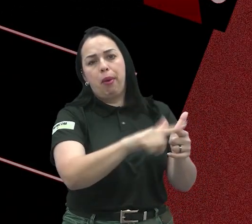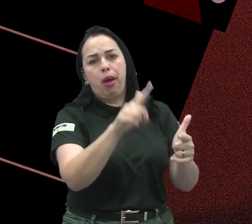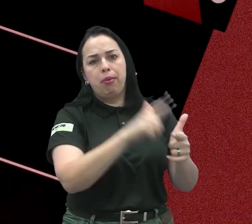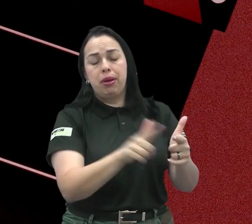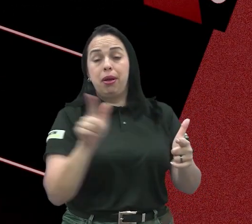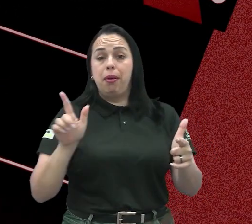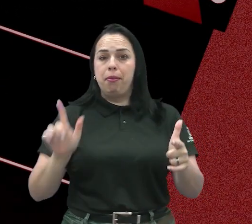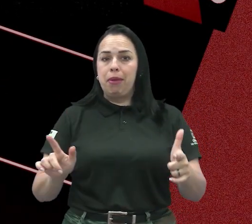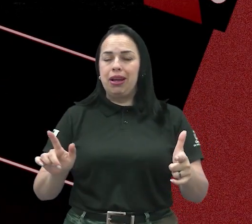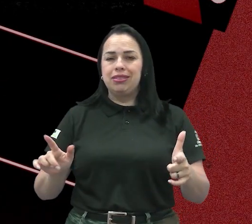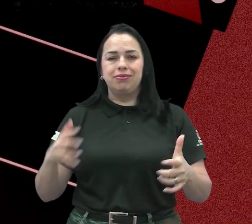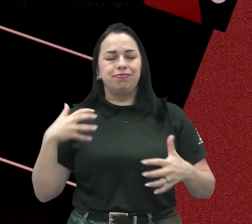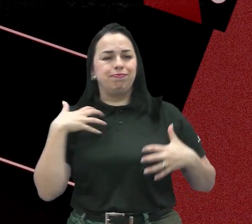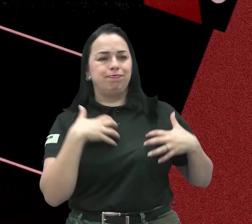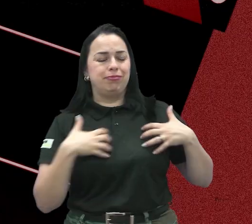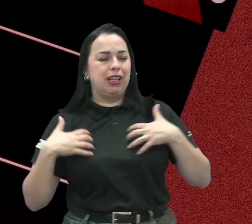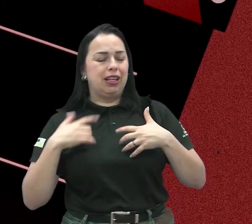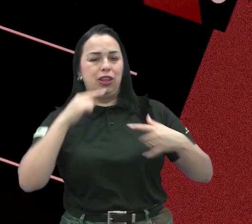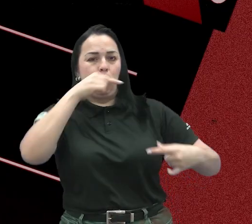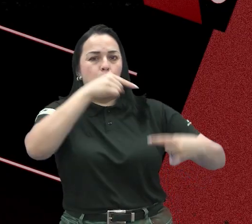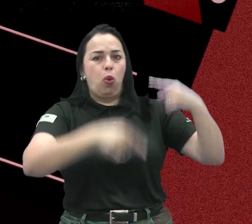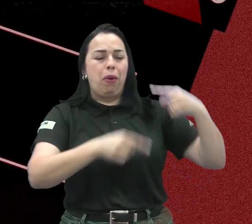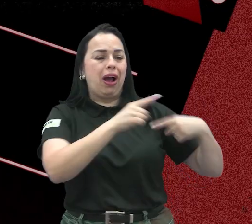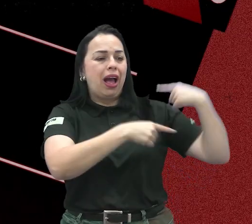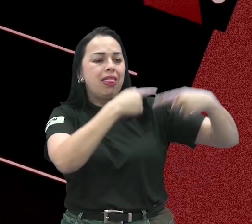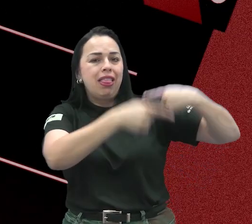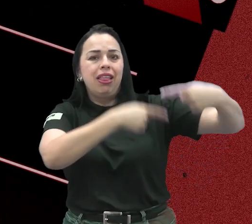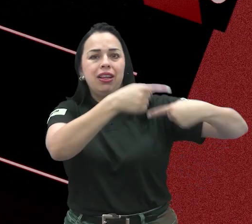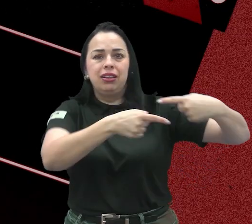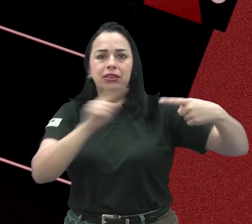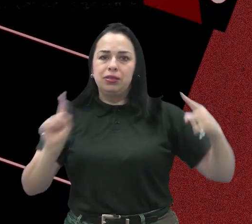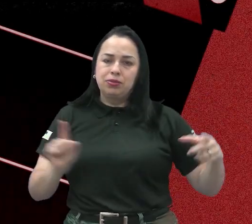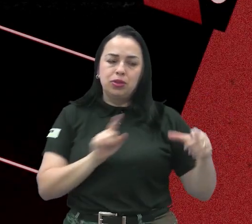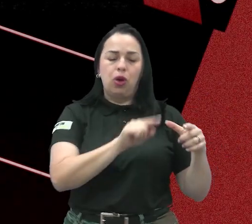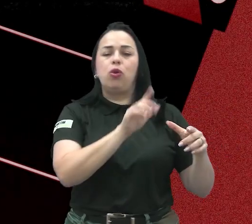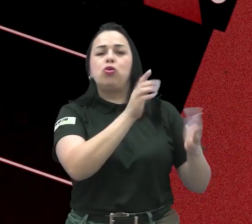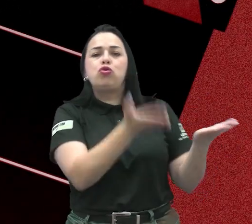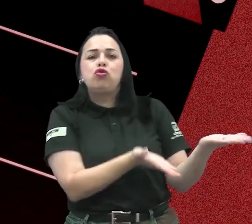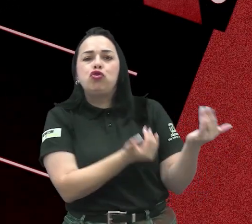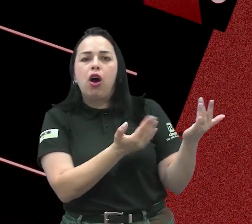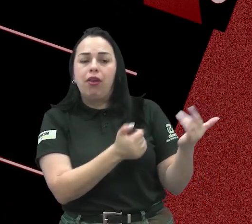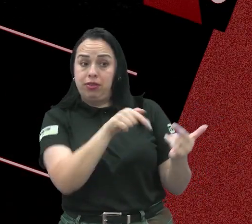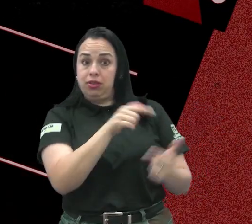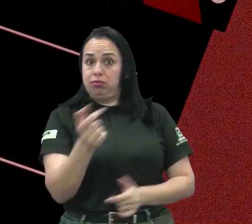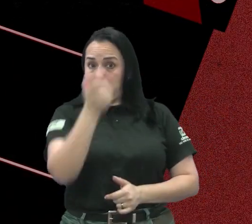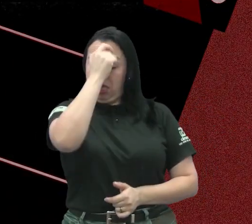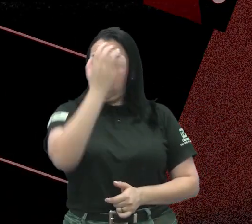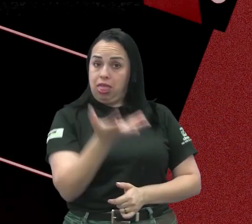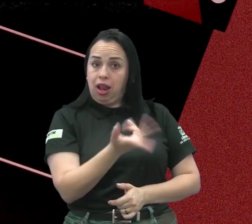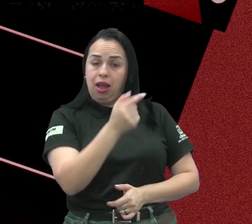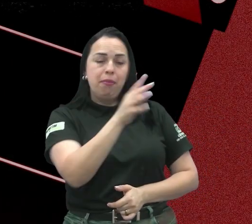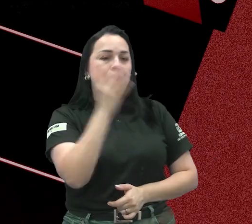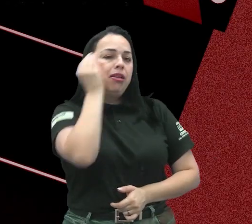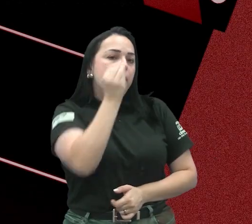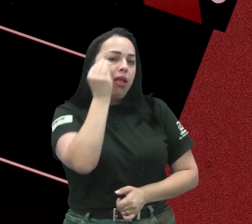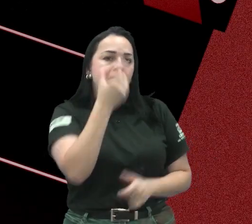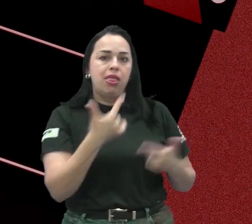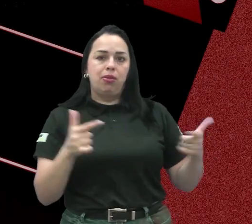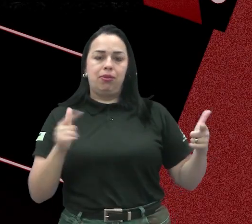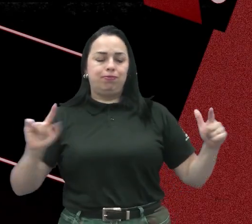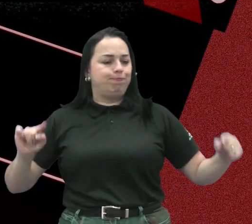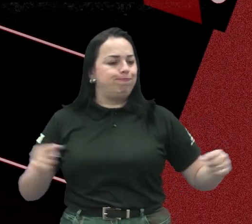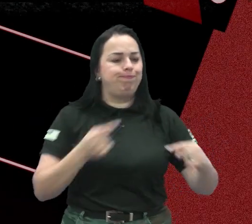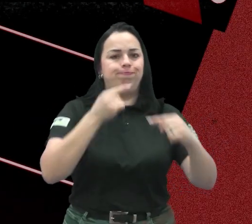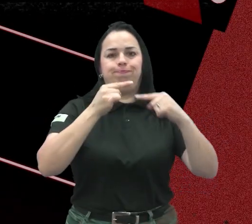isso, ele entra em conflito geracional com o companheiro de equipe, um piloto jovem, talentoso, mas ainda inexperiente, o